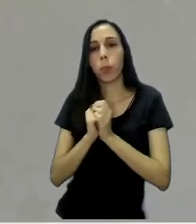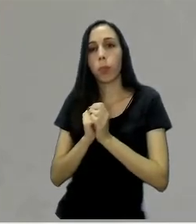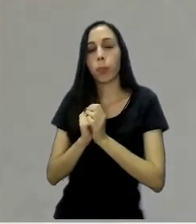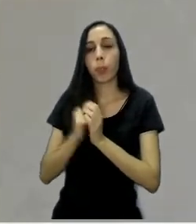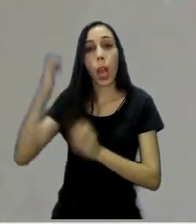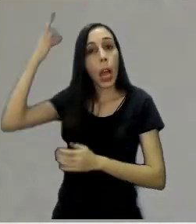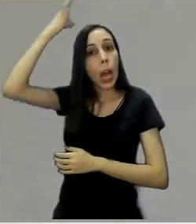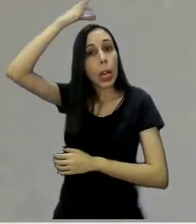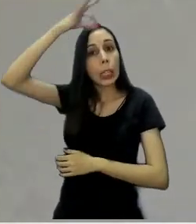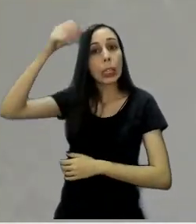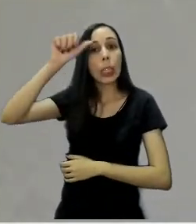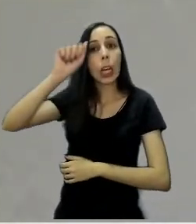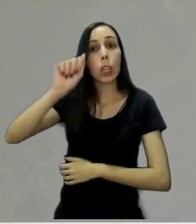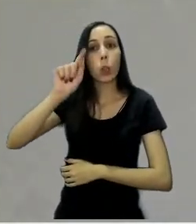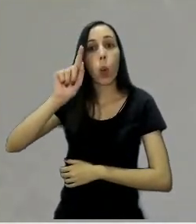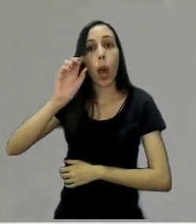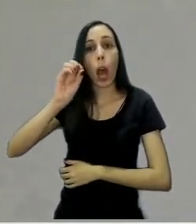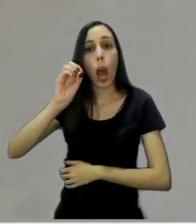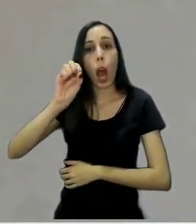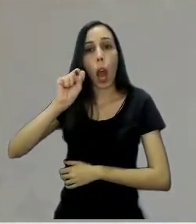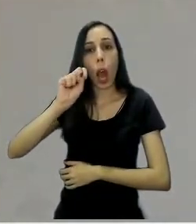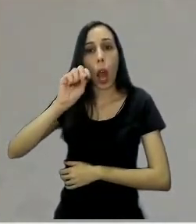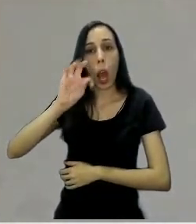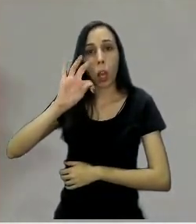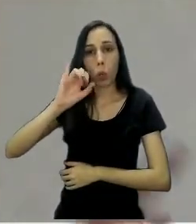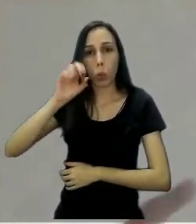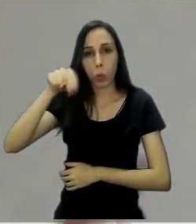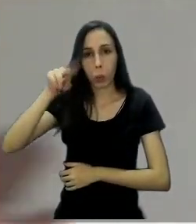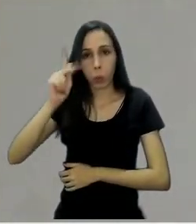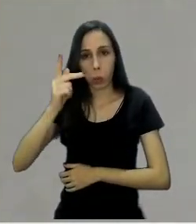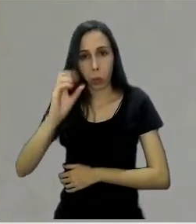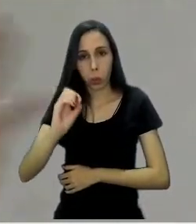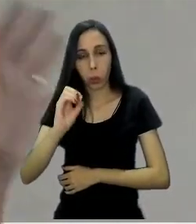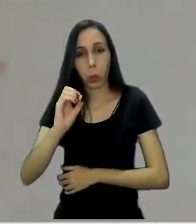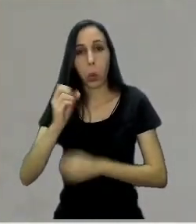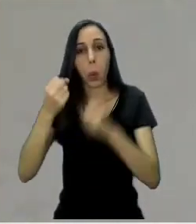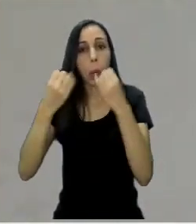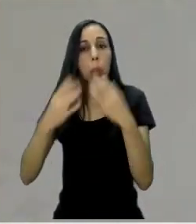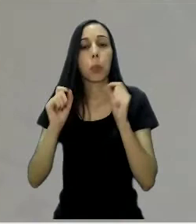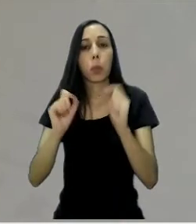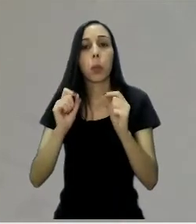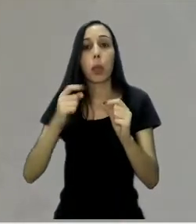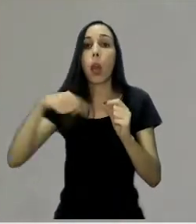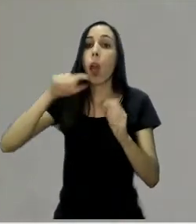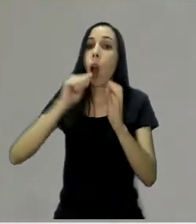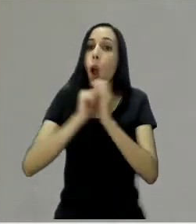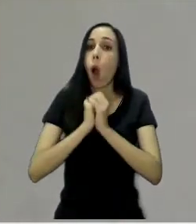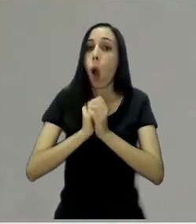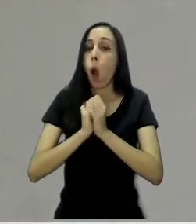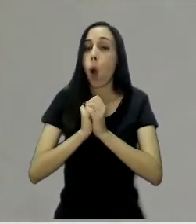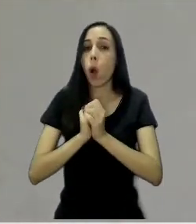Santo Agostinho disse, olhem, isso é uma frase para memorizar.